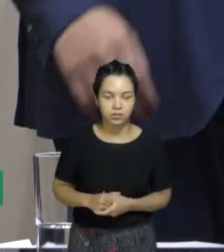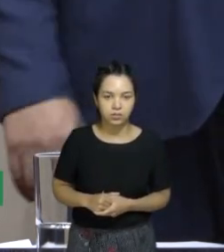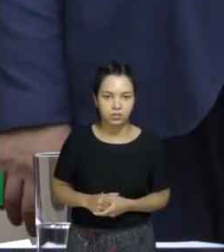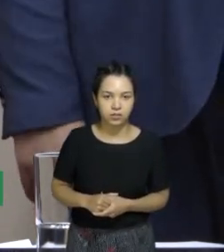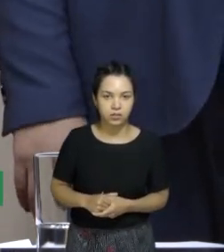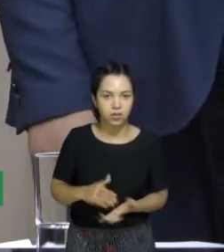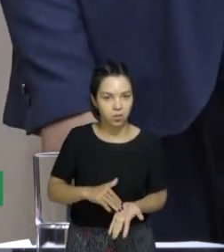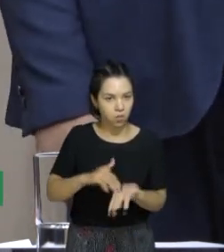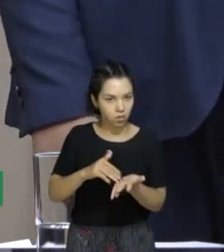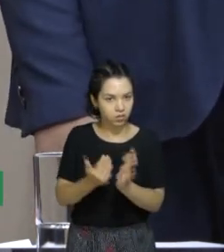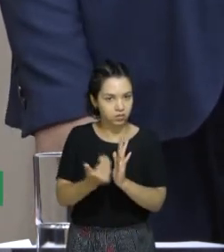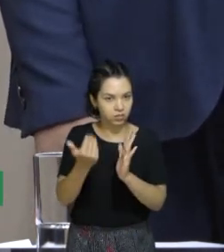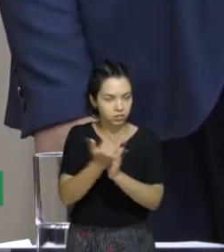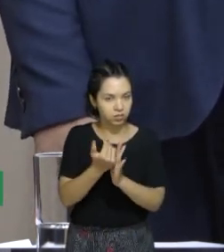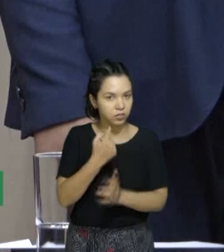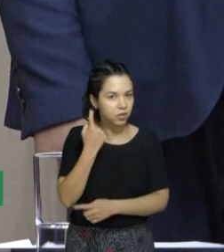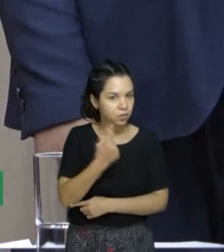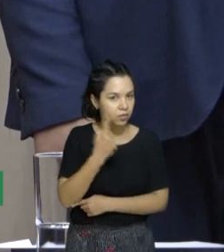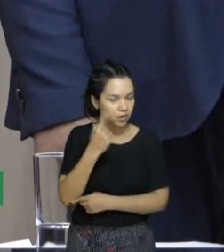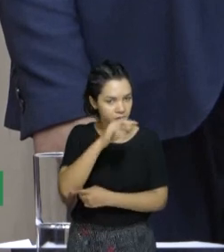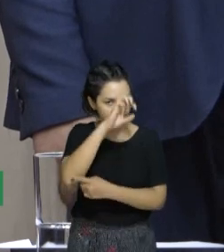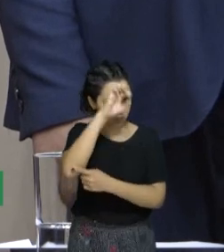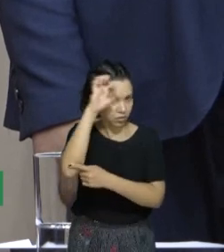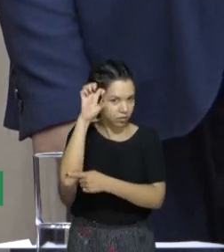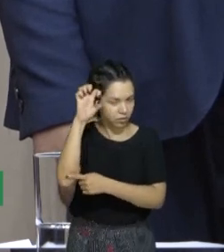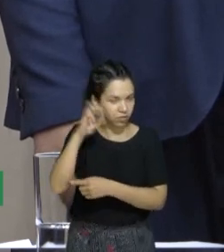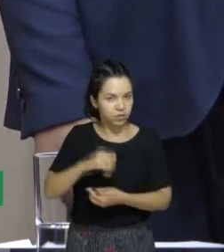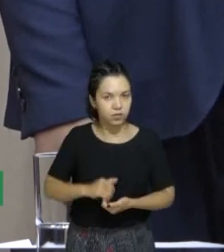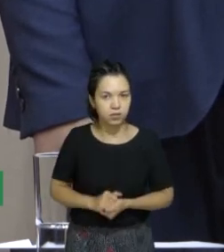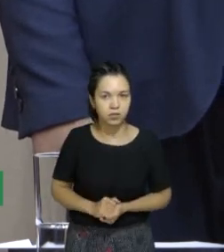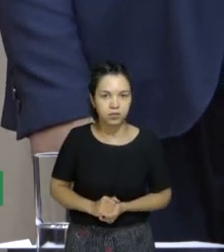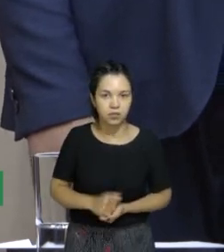extra-pauta de autoria do delegado Egídio, moção 1428.